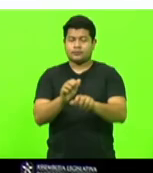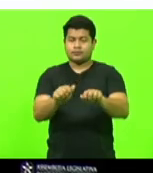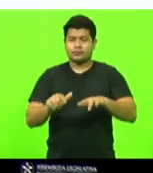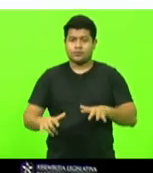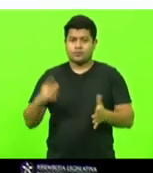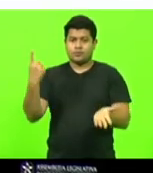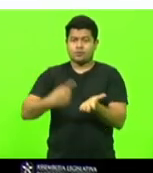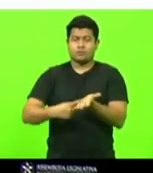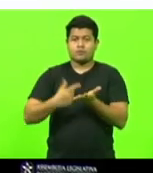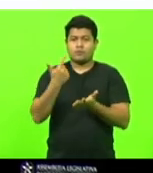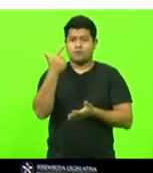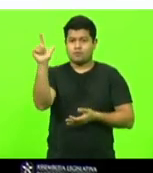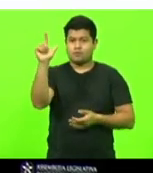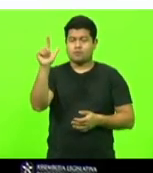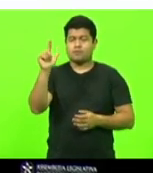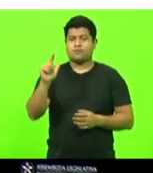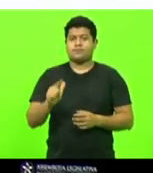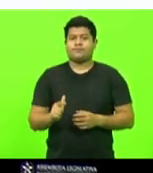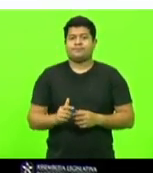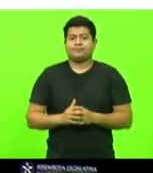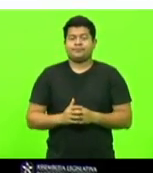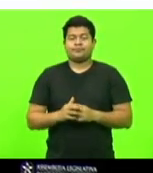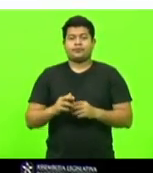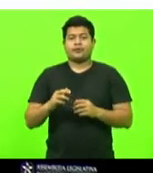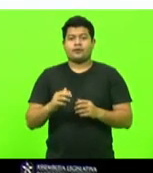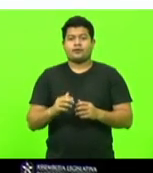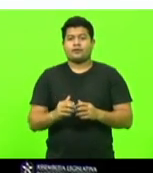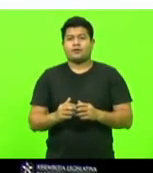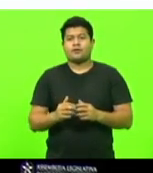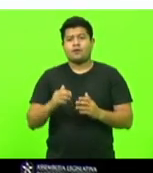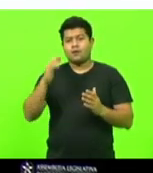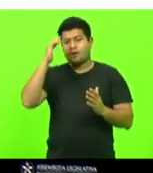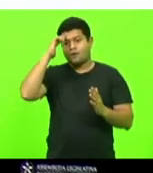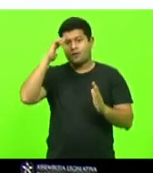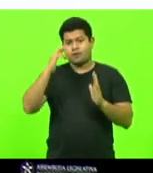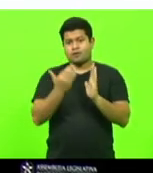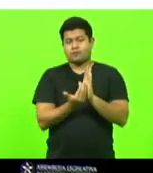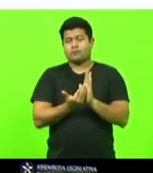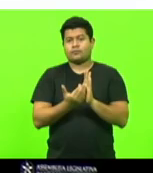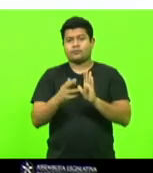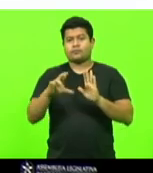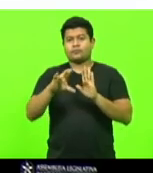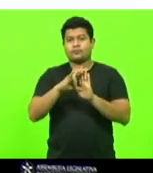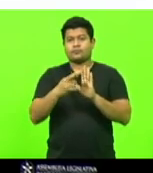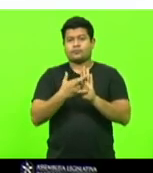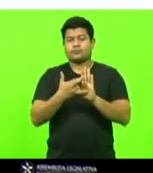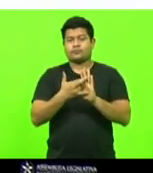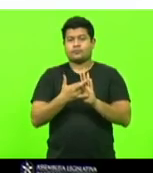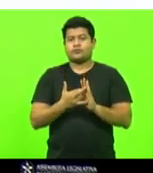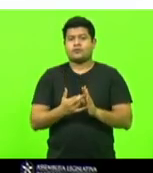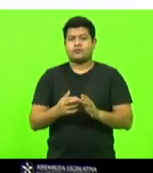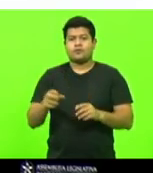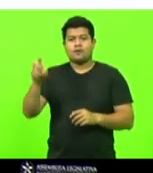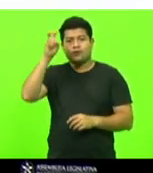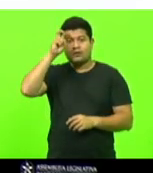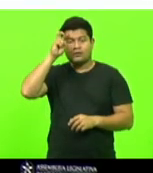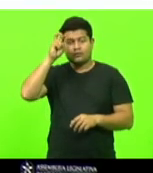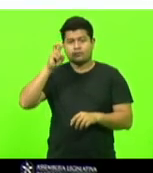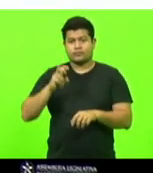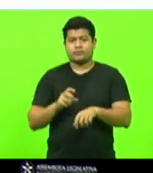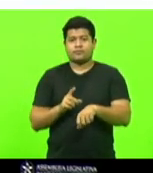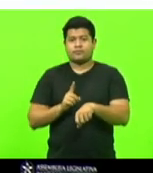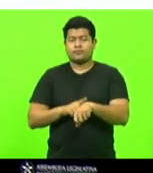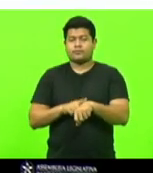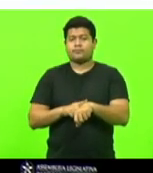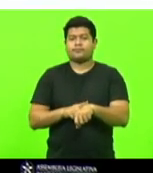sessão, convocou outra sessão ordinária para quinta-feira, no horário regimental. E para constar, o segundo